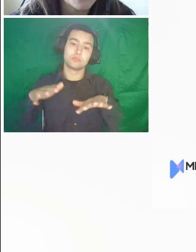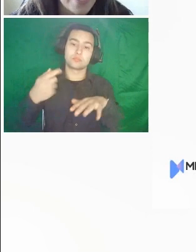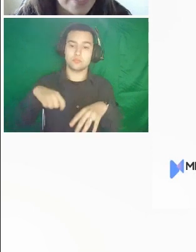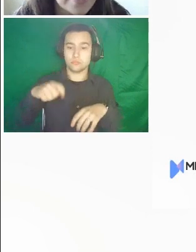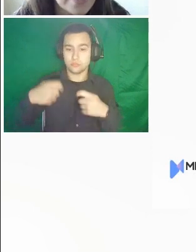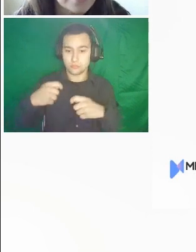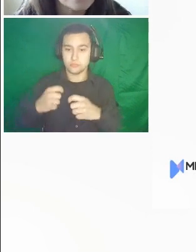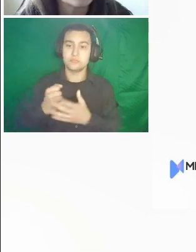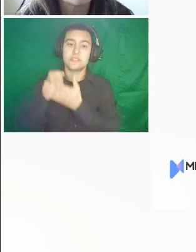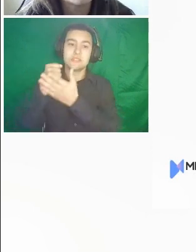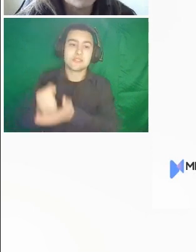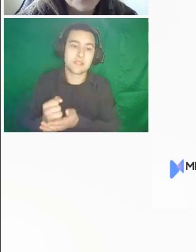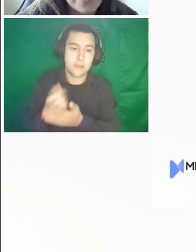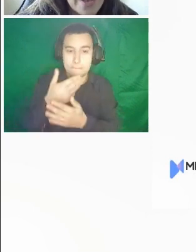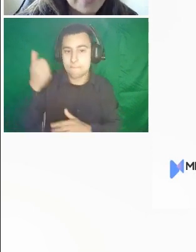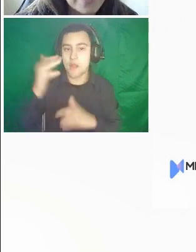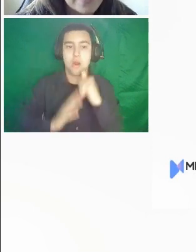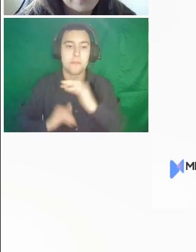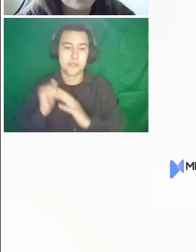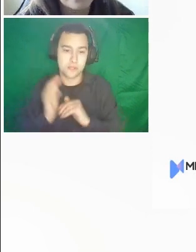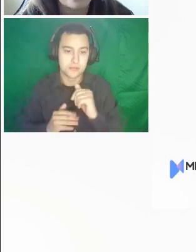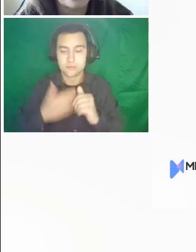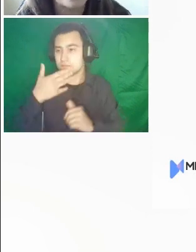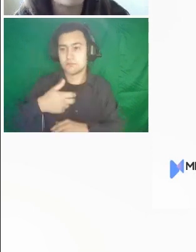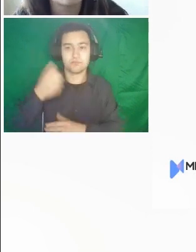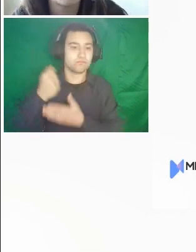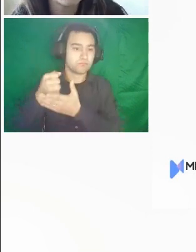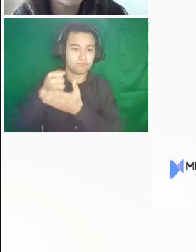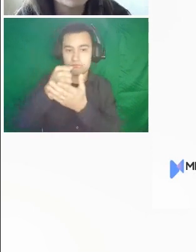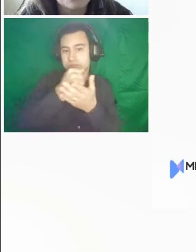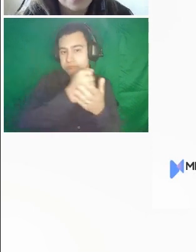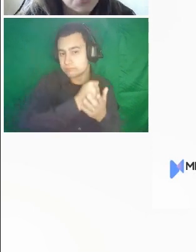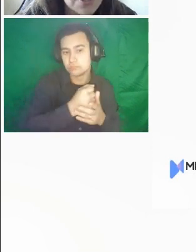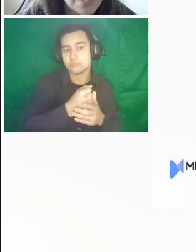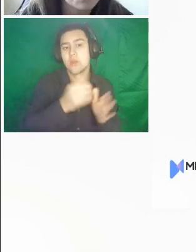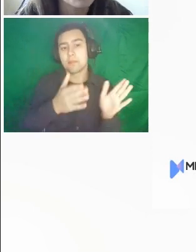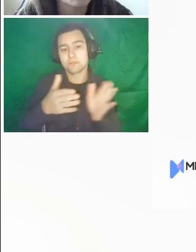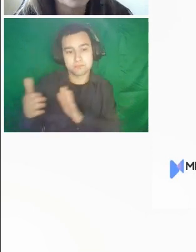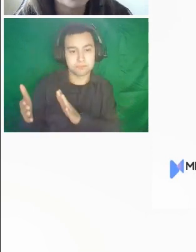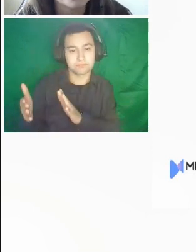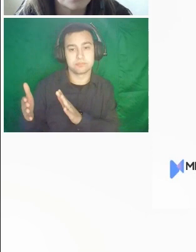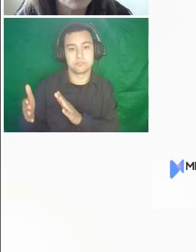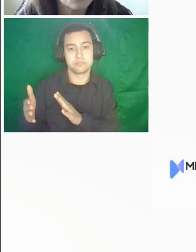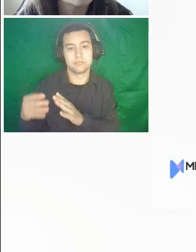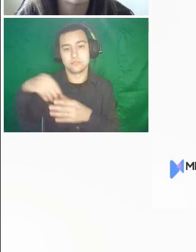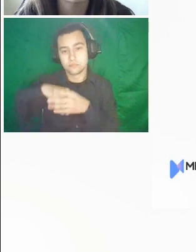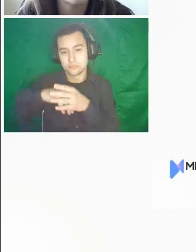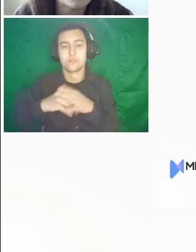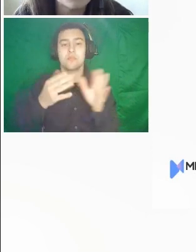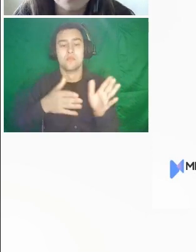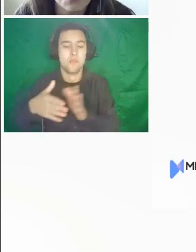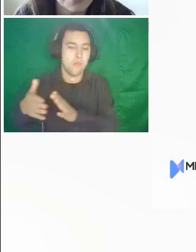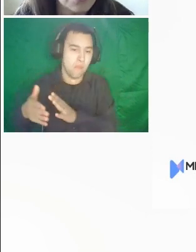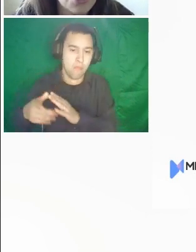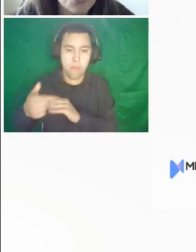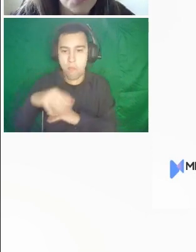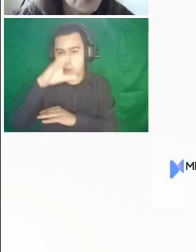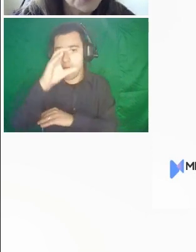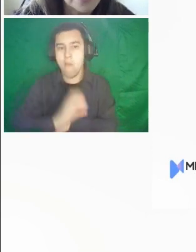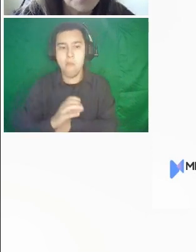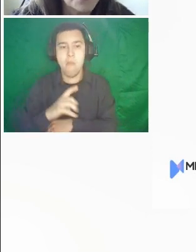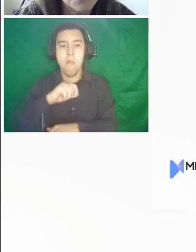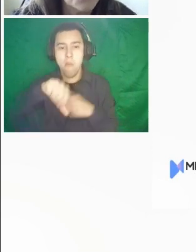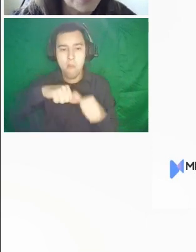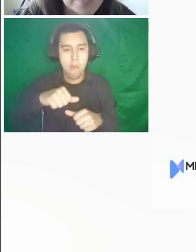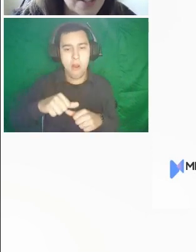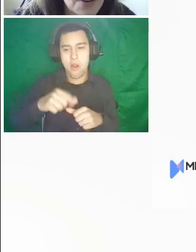mais eficiência com mais eficácia eh os processos que a gente tem dentro da organização o nosso cliente tá trocando a gente por